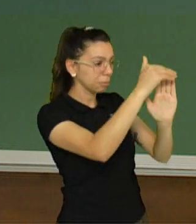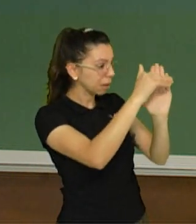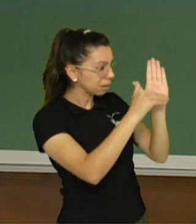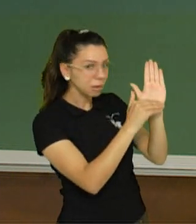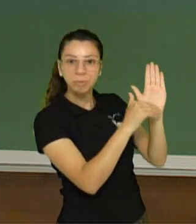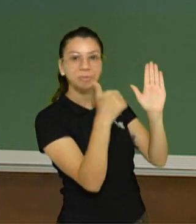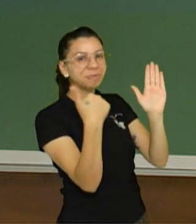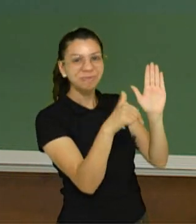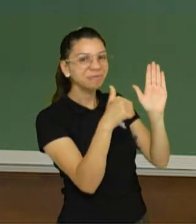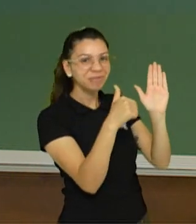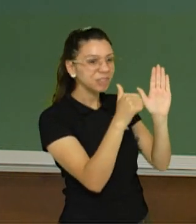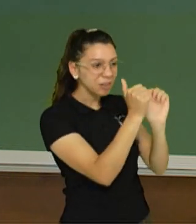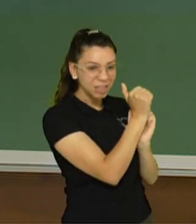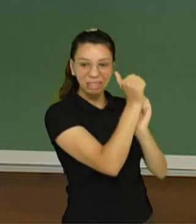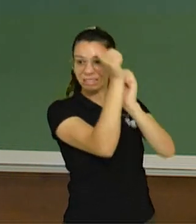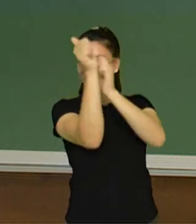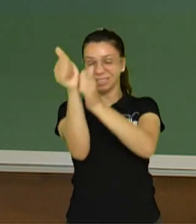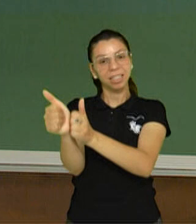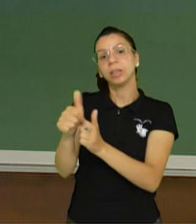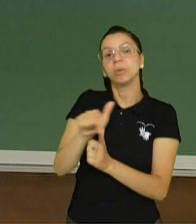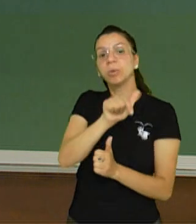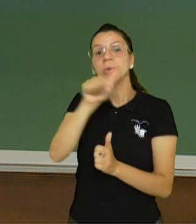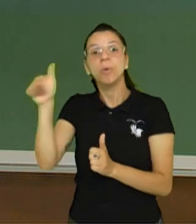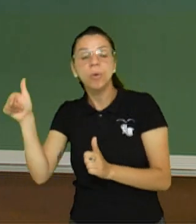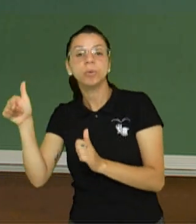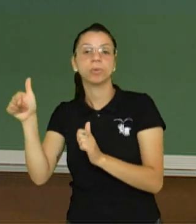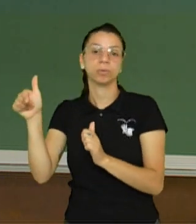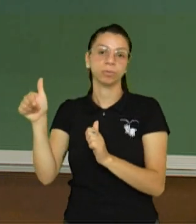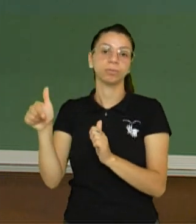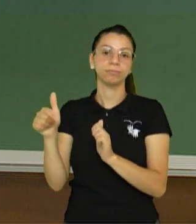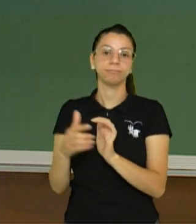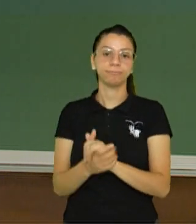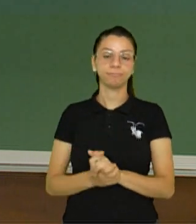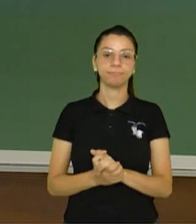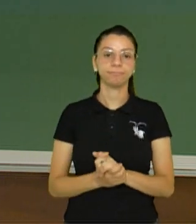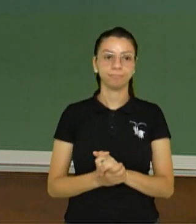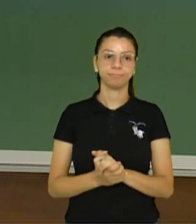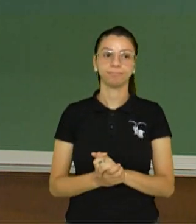dos critérios de beleza, né?